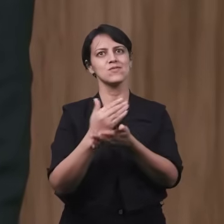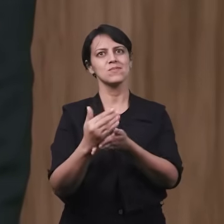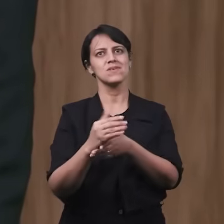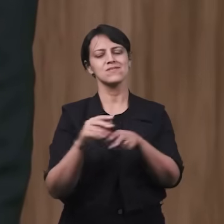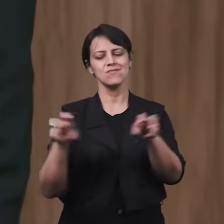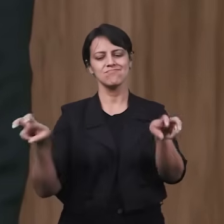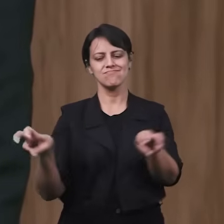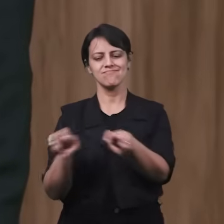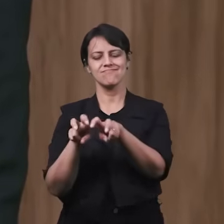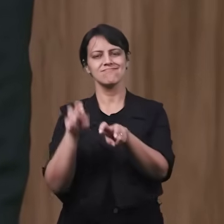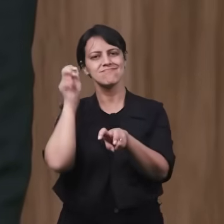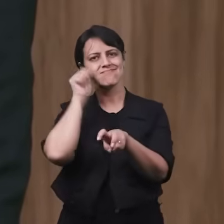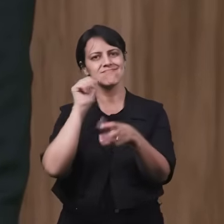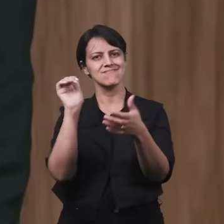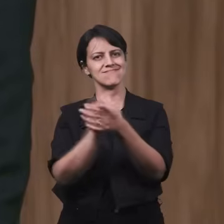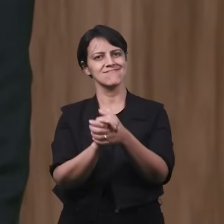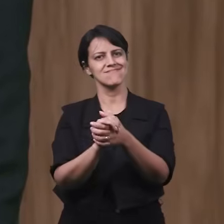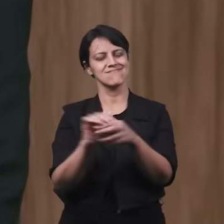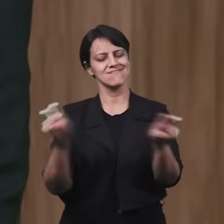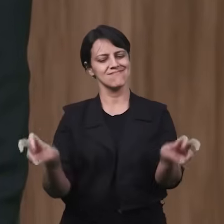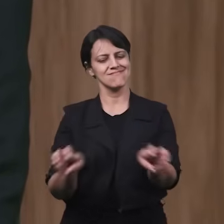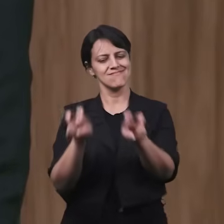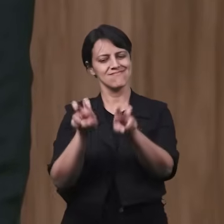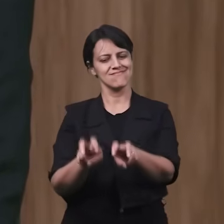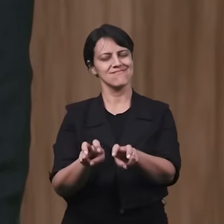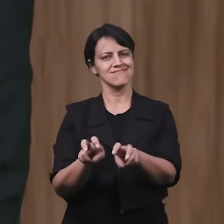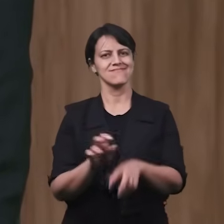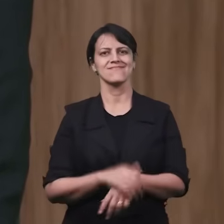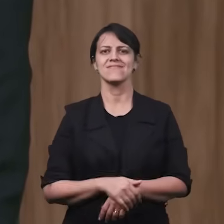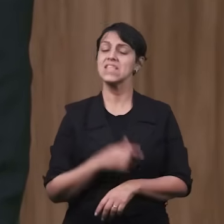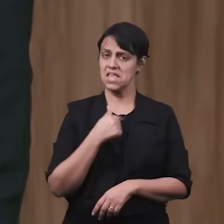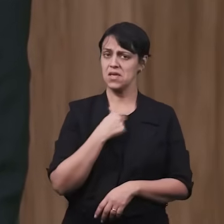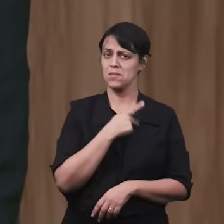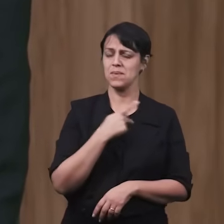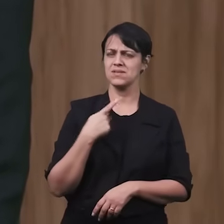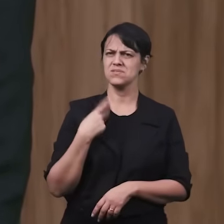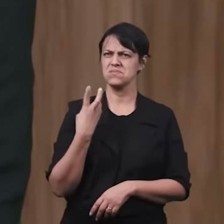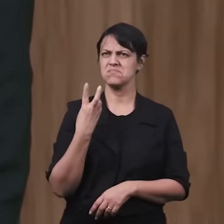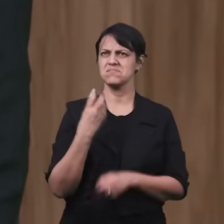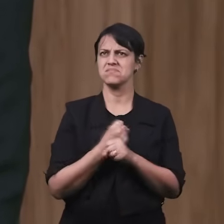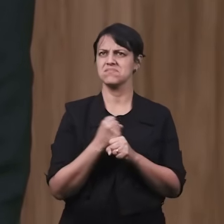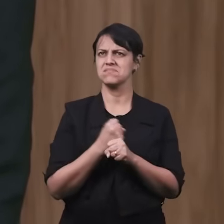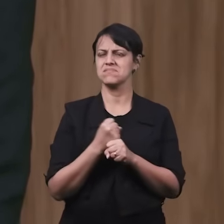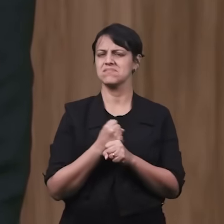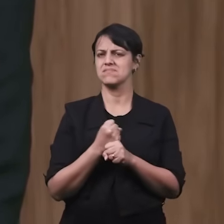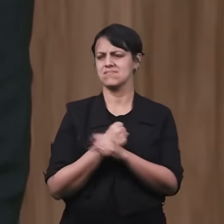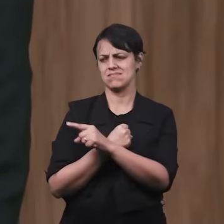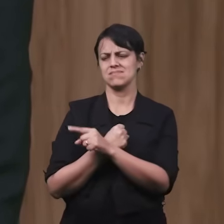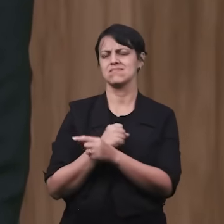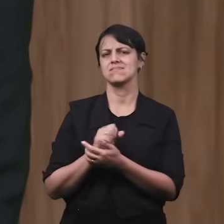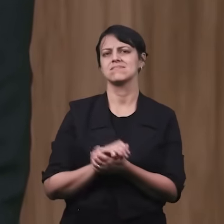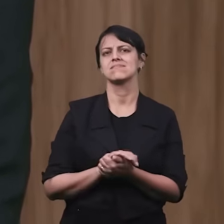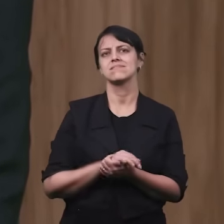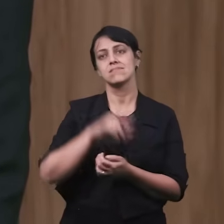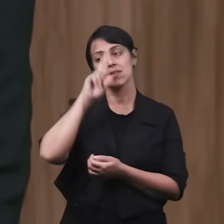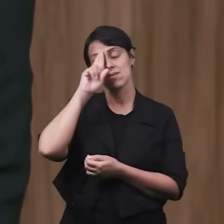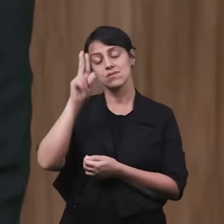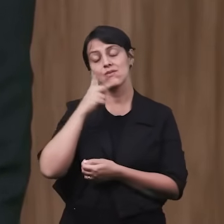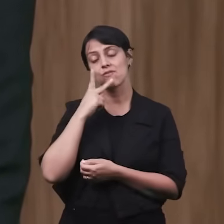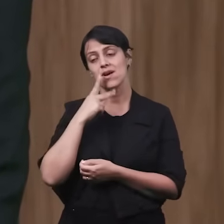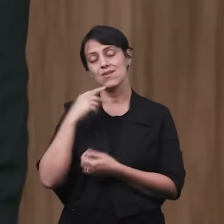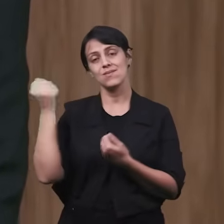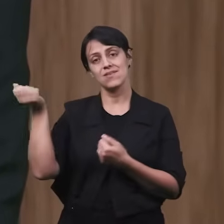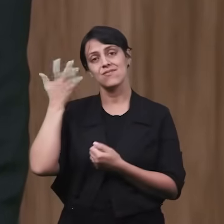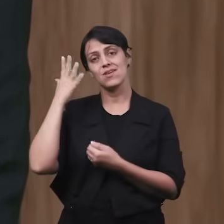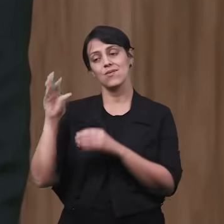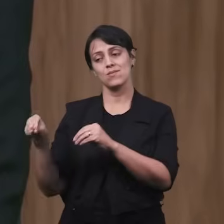estava sentando junto com a esposa dele lá assistindo. Eu fui pastor dessa igreja uns 3 anos, aí o senhor mostrou que eu deveria